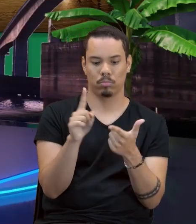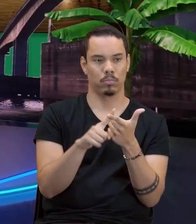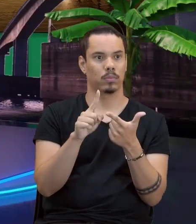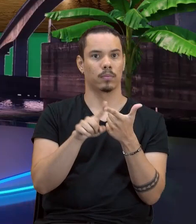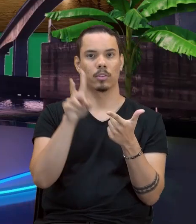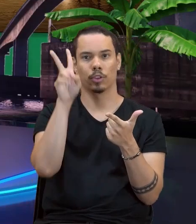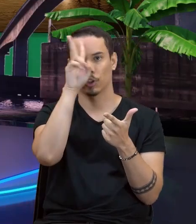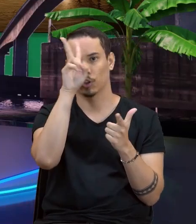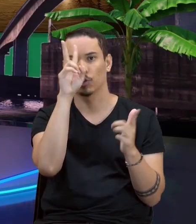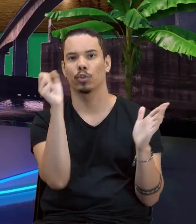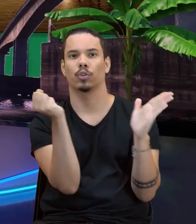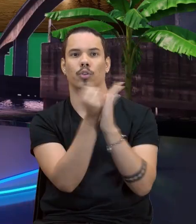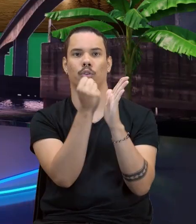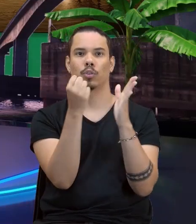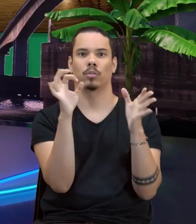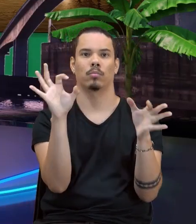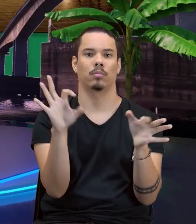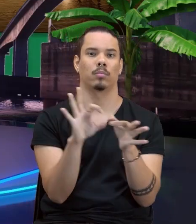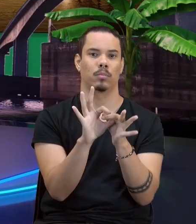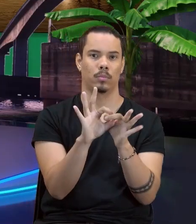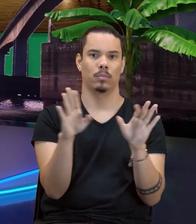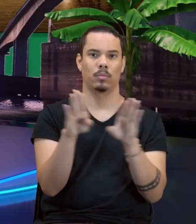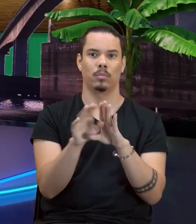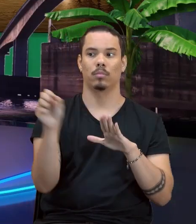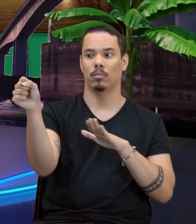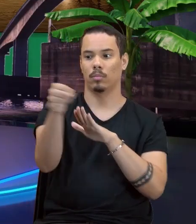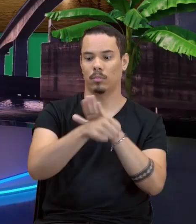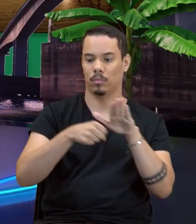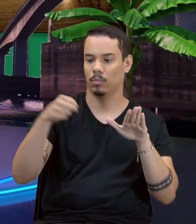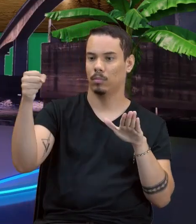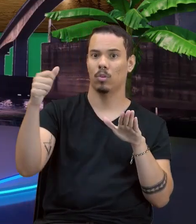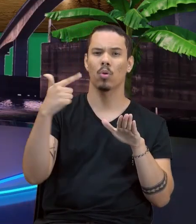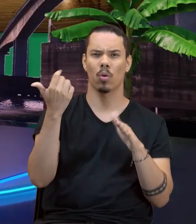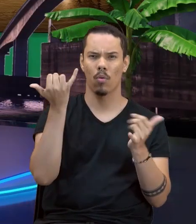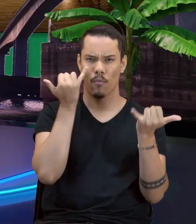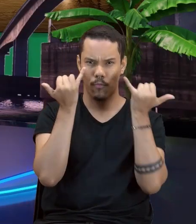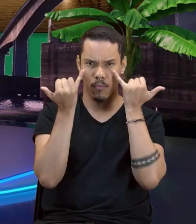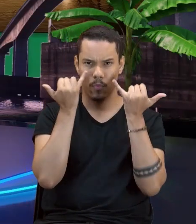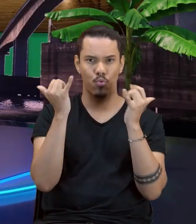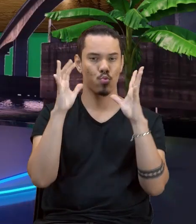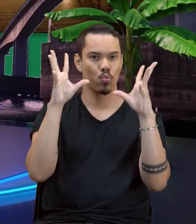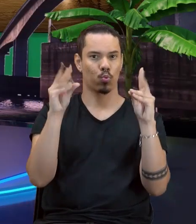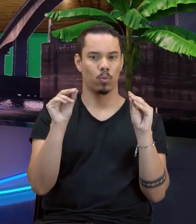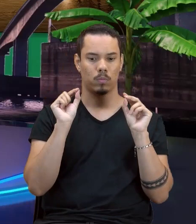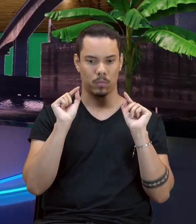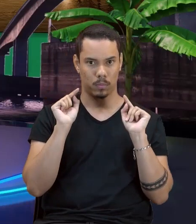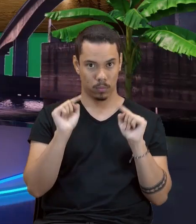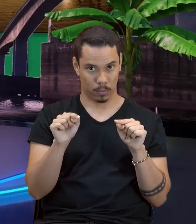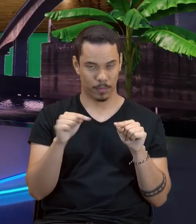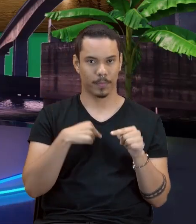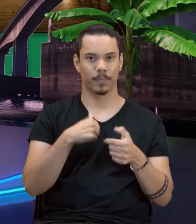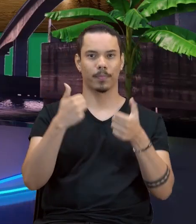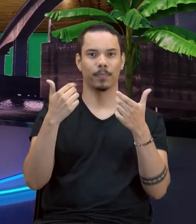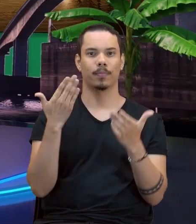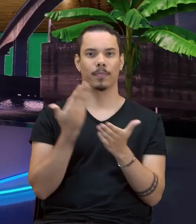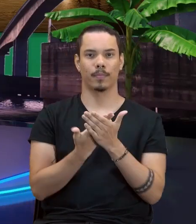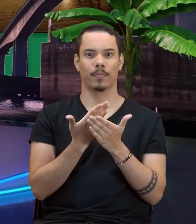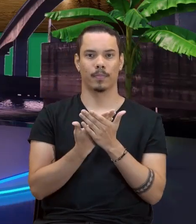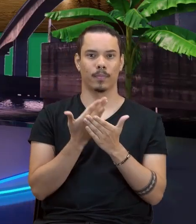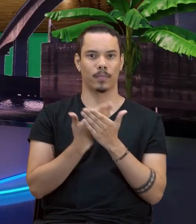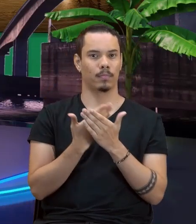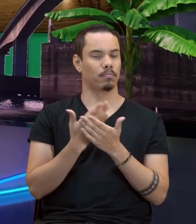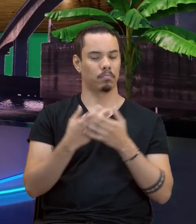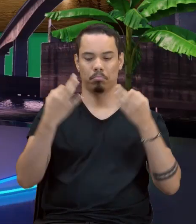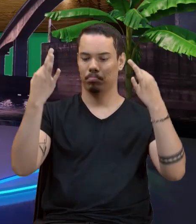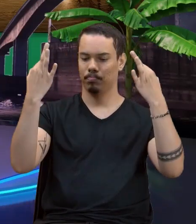mais atrás, da migração. Se citou informações referente a essas situações que falamos durante a aula, tá tudo certo,